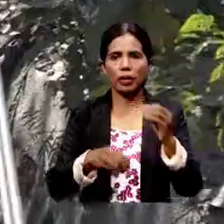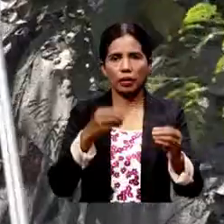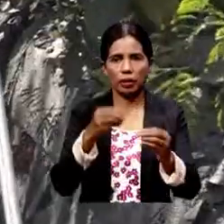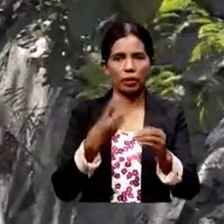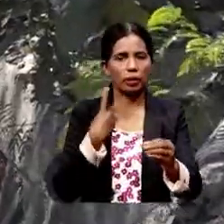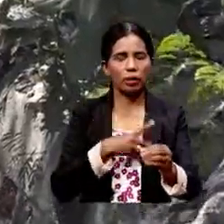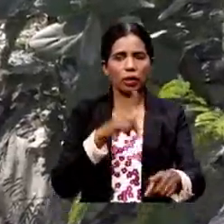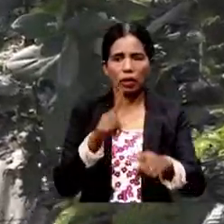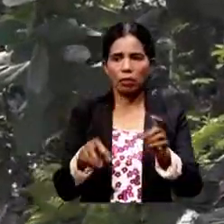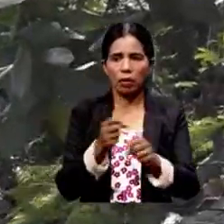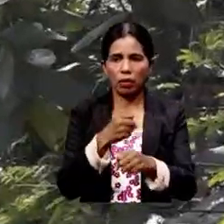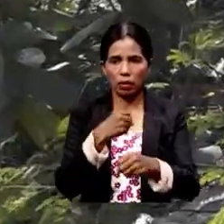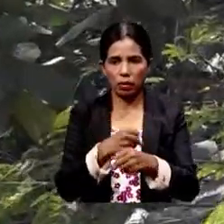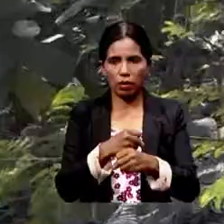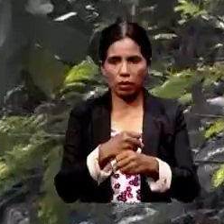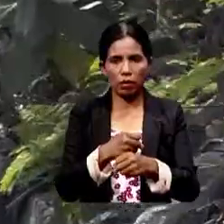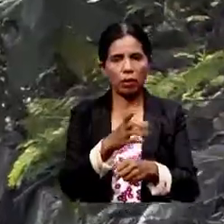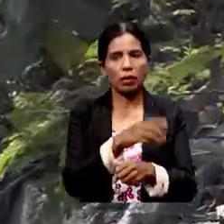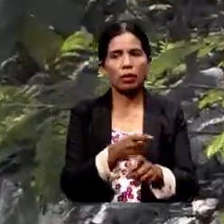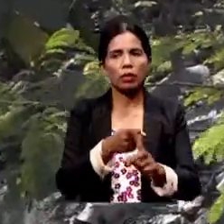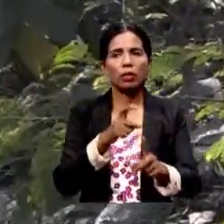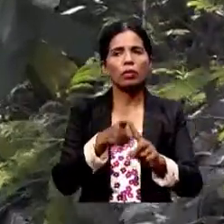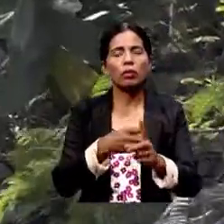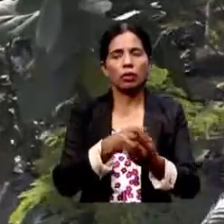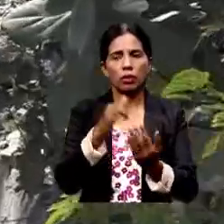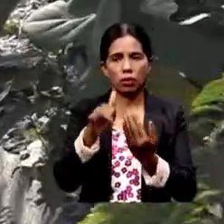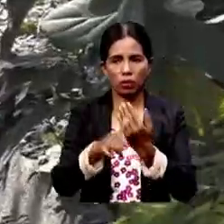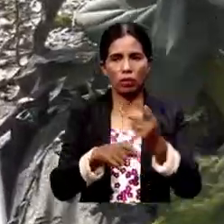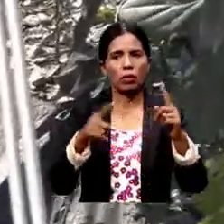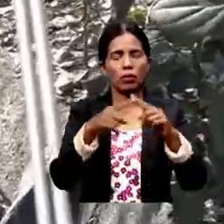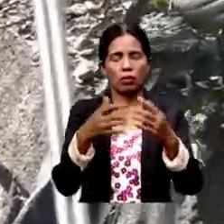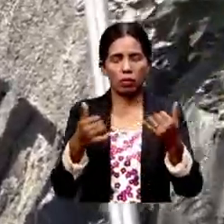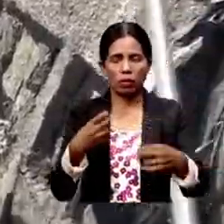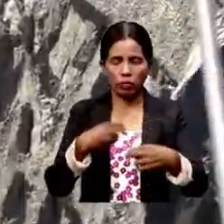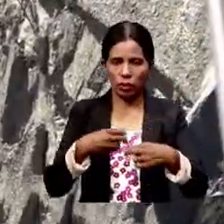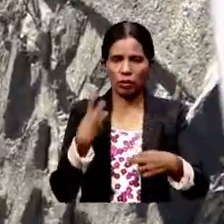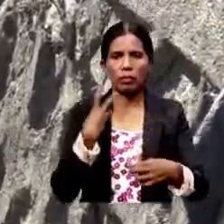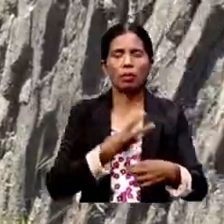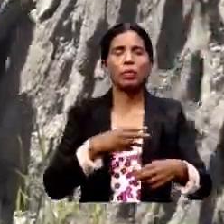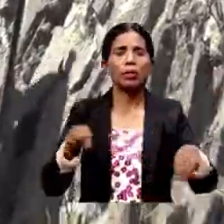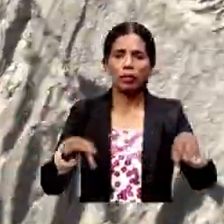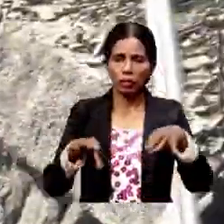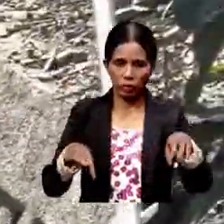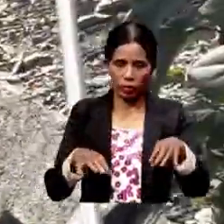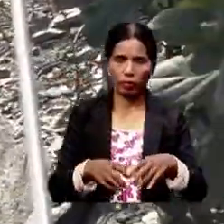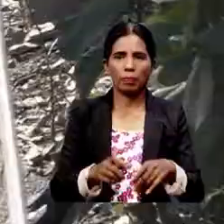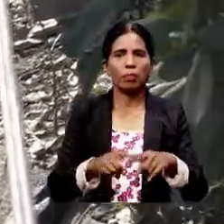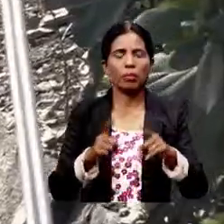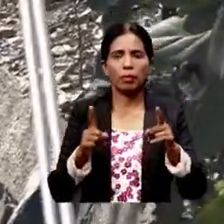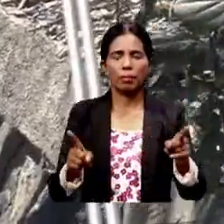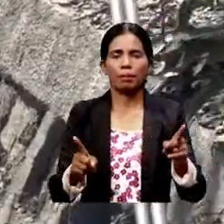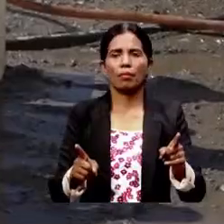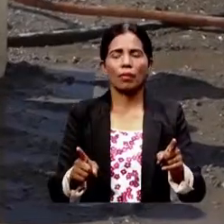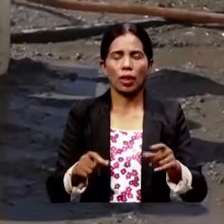bela halo e começou se julho to agora e nem mais impacto para a minha serviço mais vez quando o procedimento ir nem